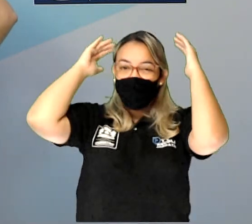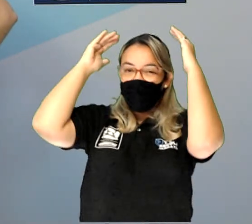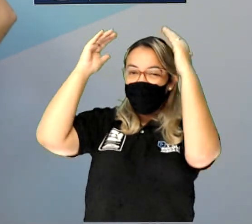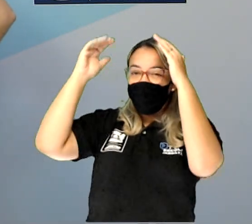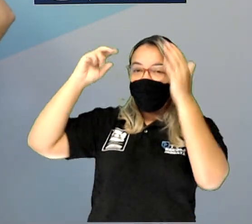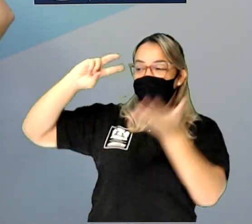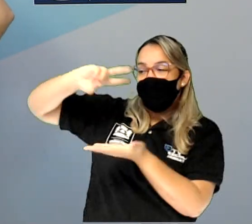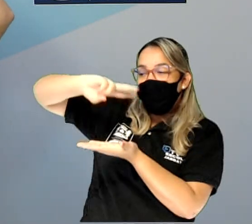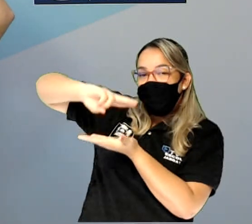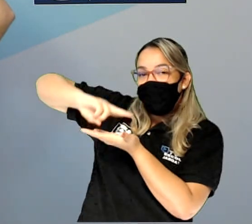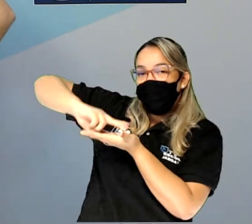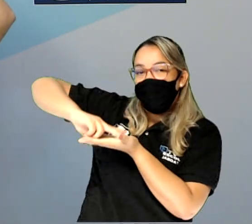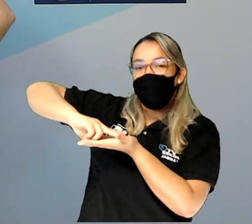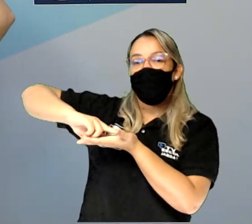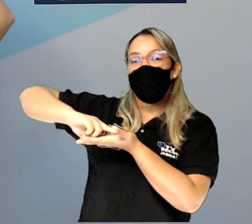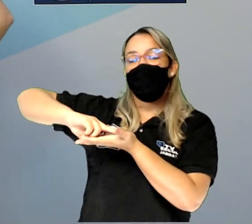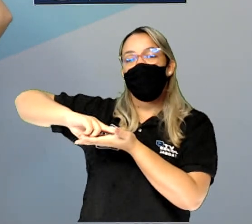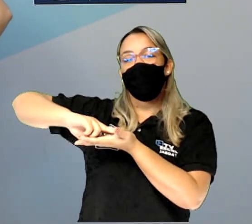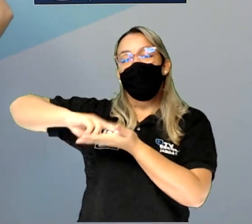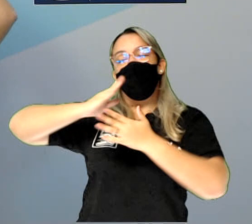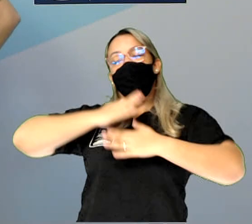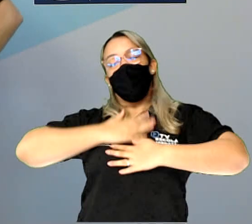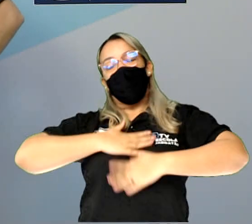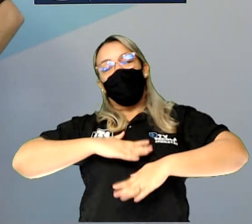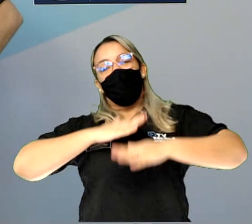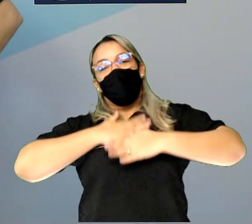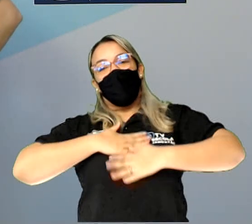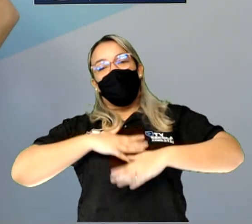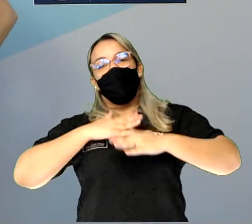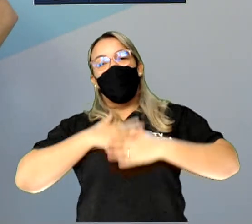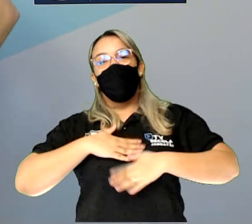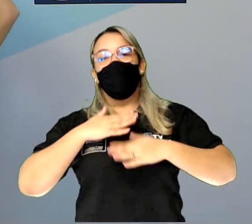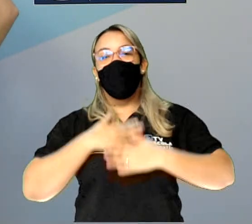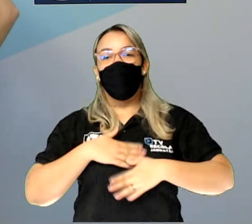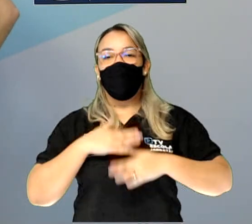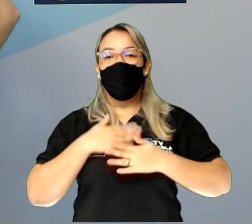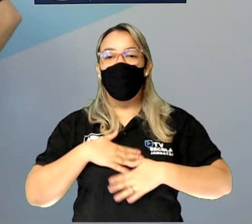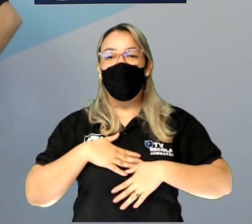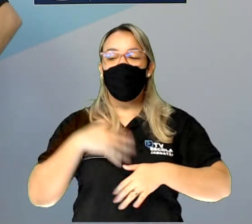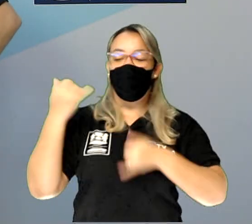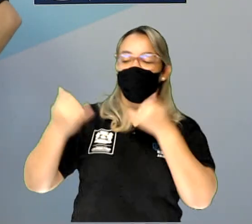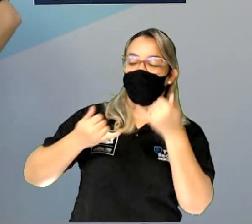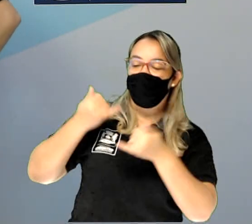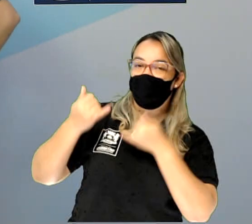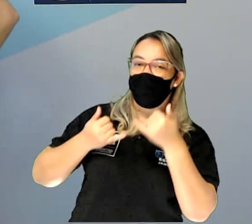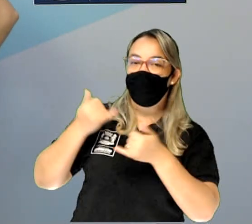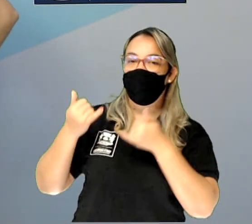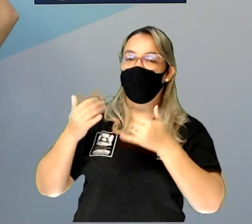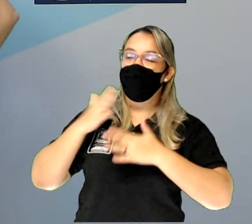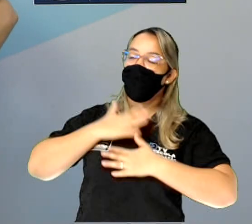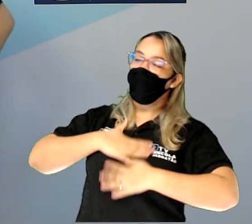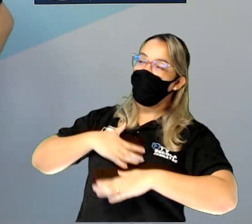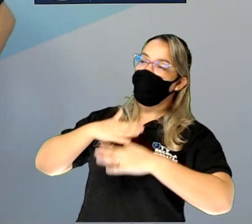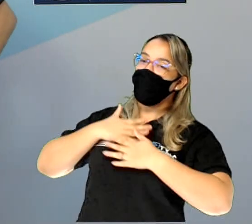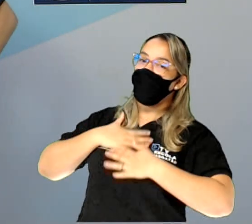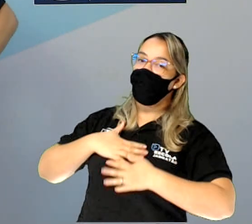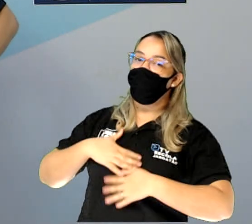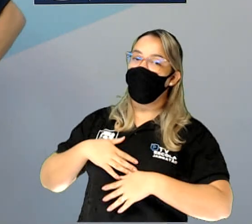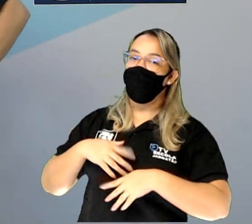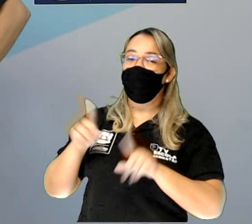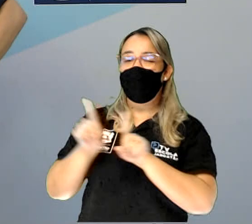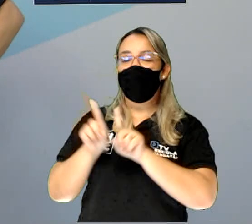aqui embaixo de um pé de árvore assim bem frondoso, hein? Já fez um piquenique, já descansou, já conseguiu